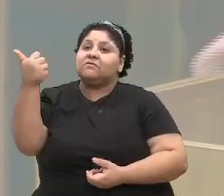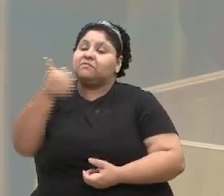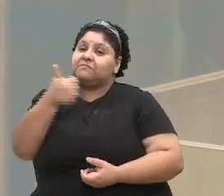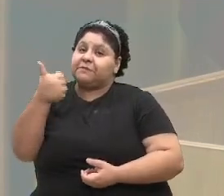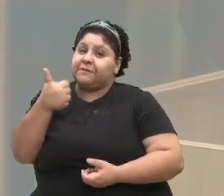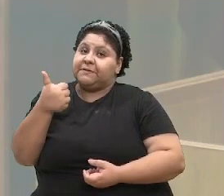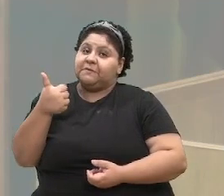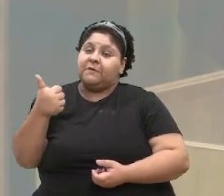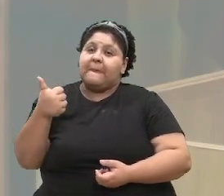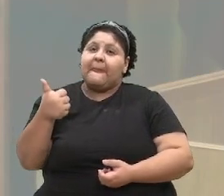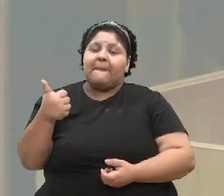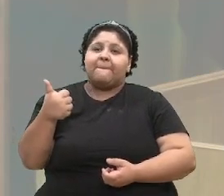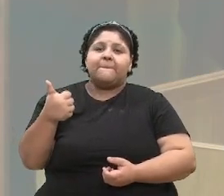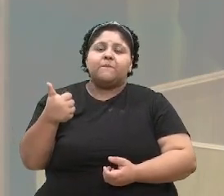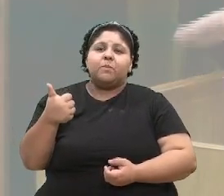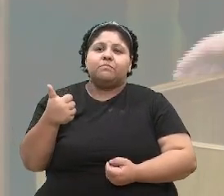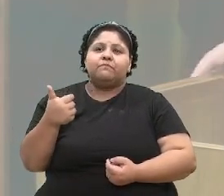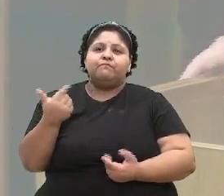lugar,